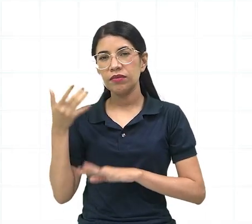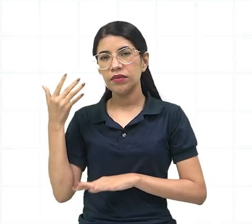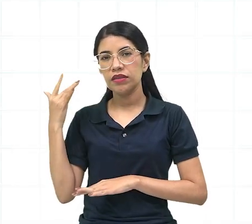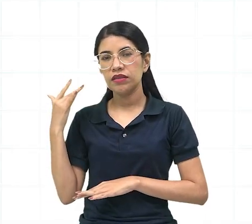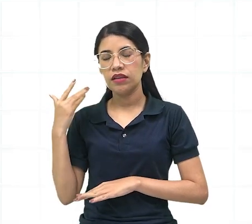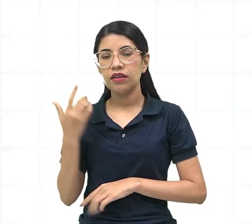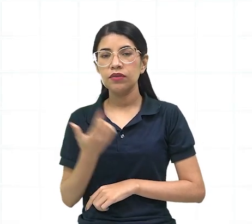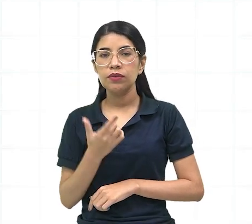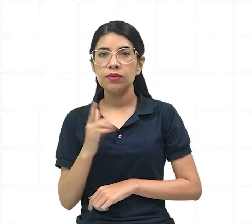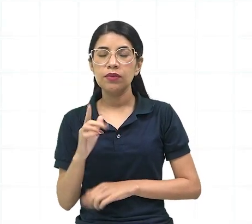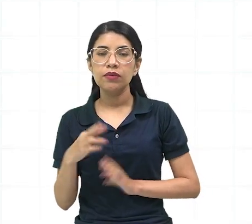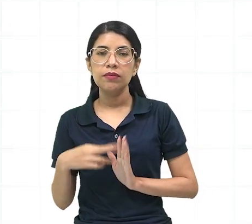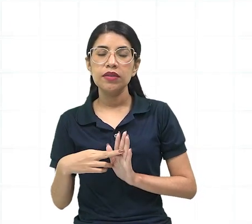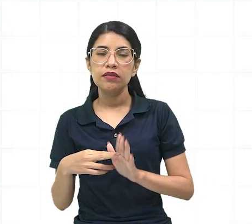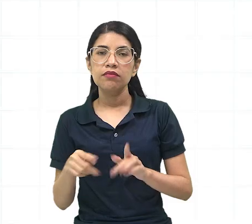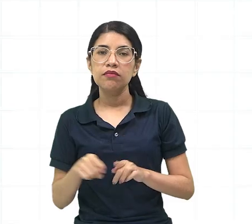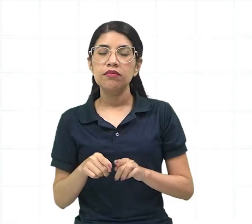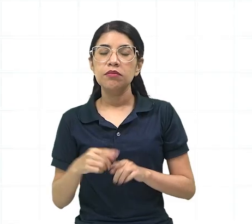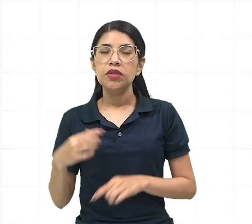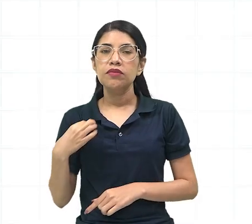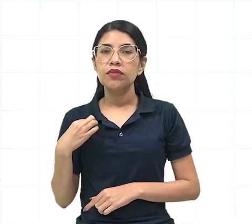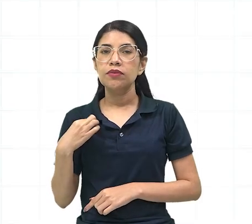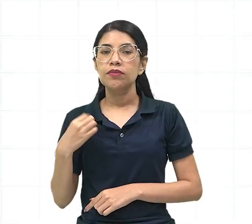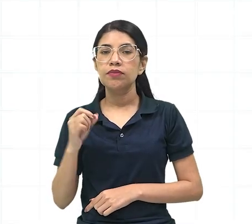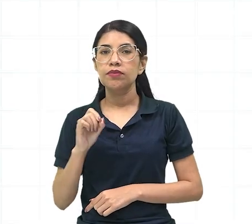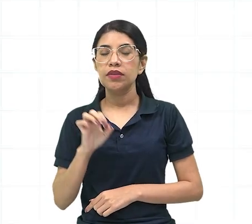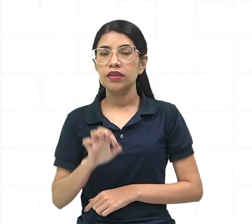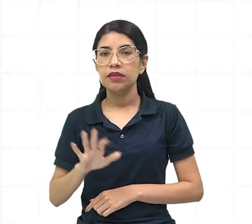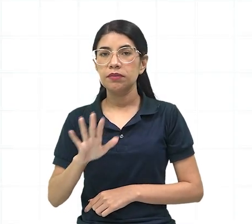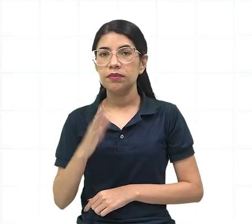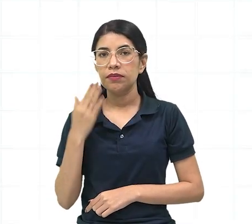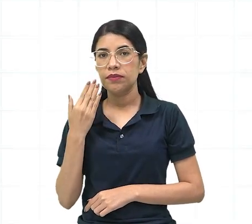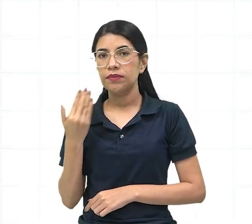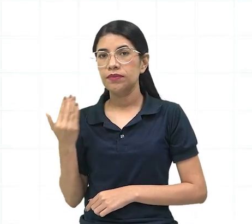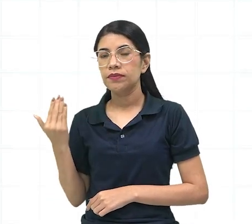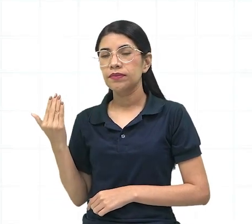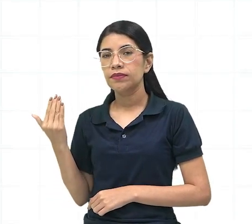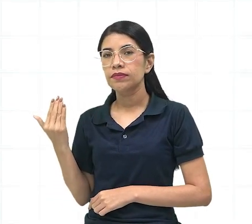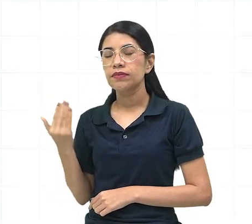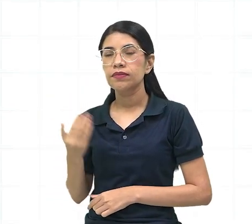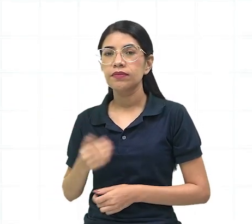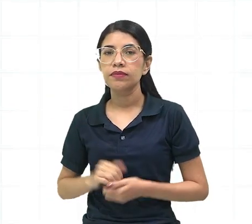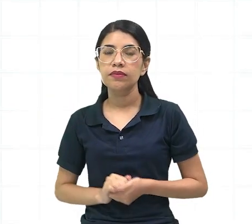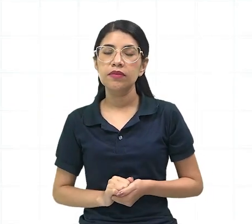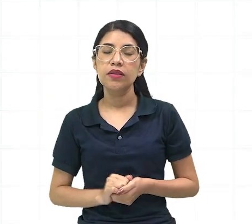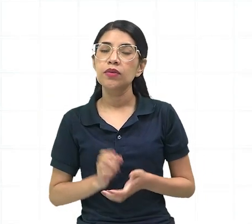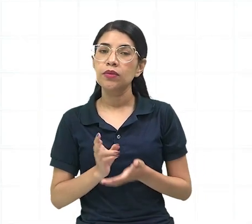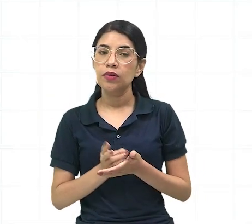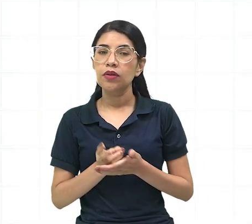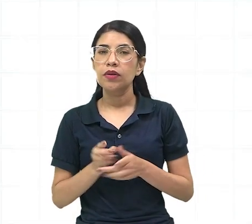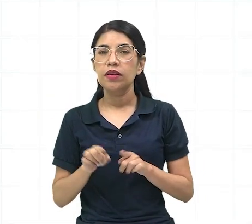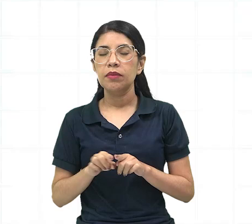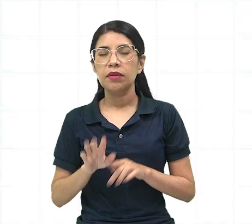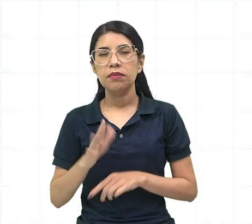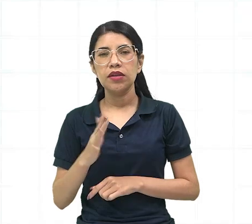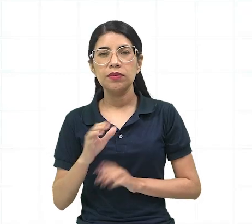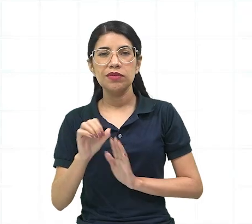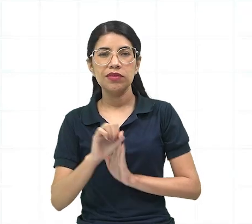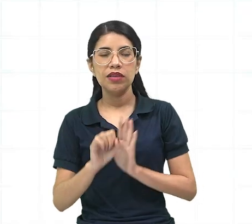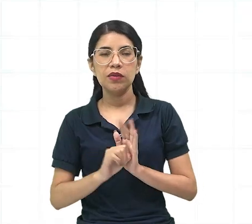mais uma representação de figurino. Olha só, continuamos aí por volta do